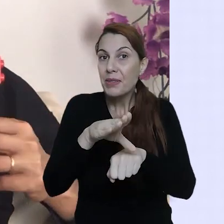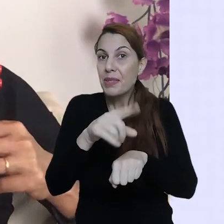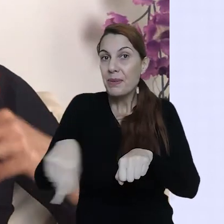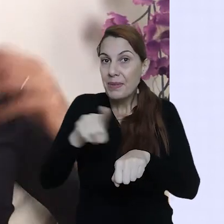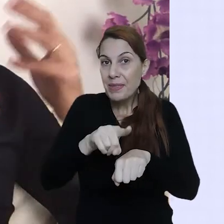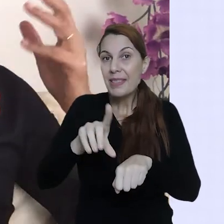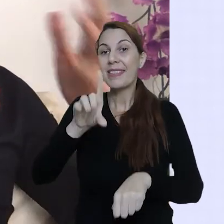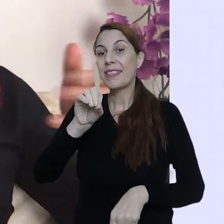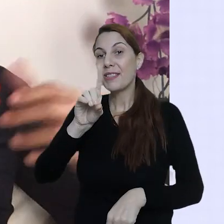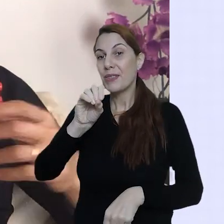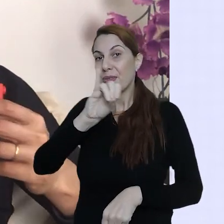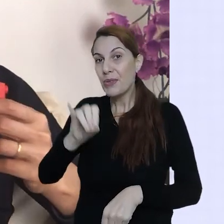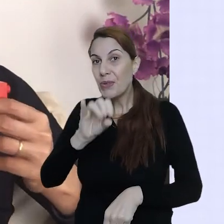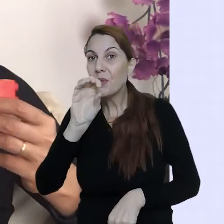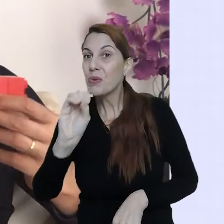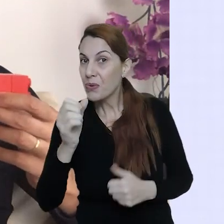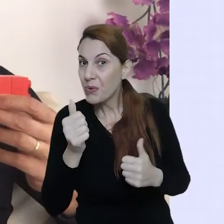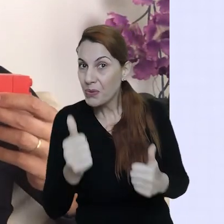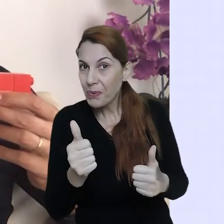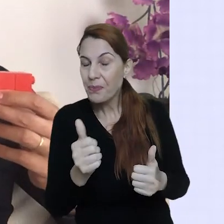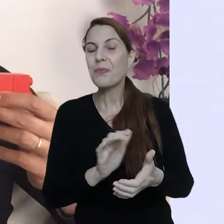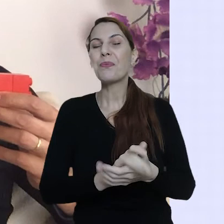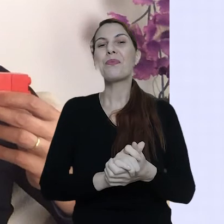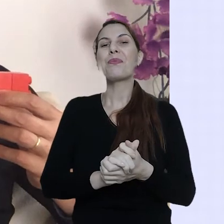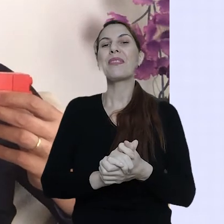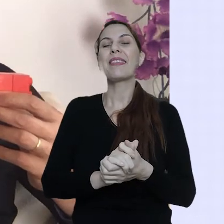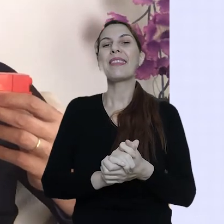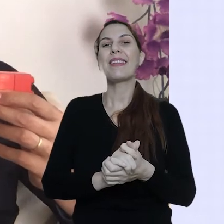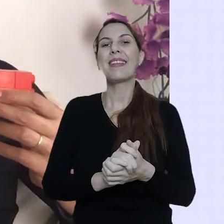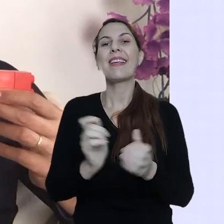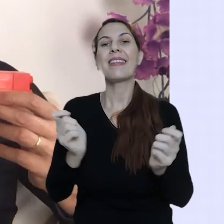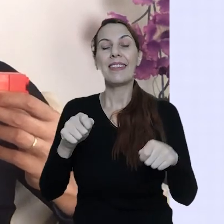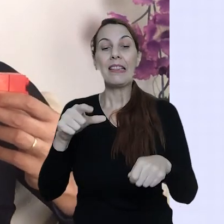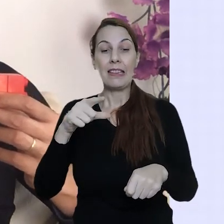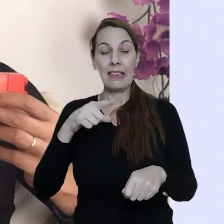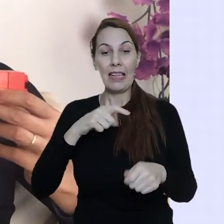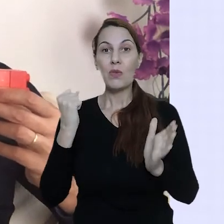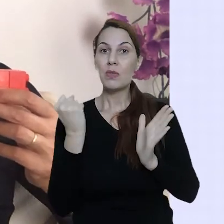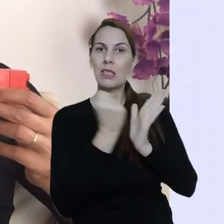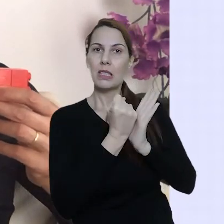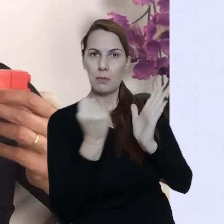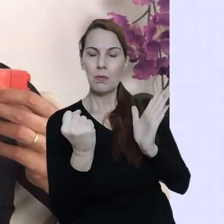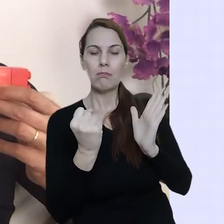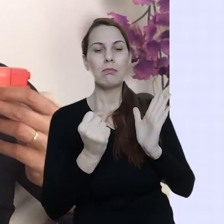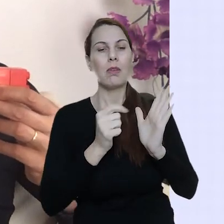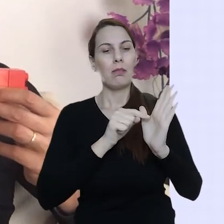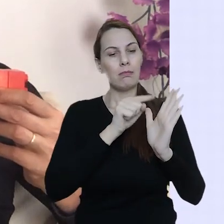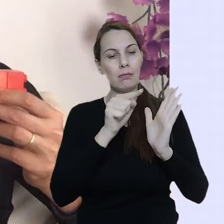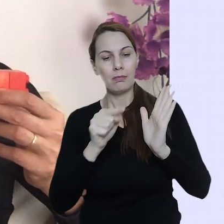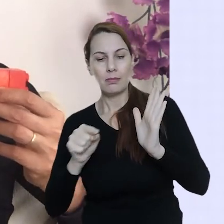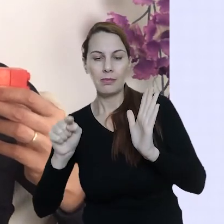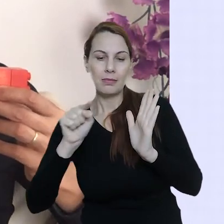aqui a dica Dojo, com 2 Os, e até com o símbolo de infinito,